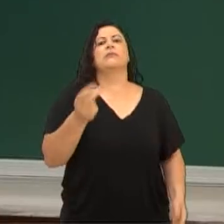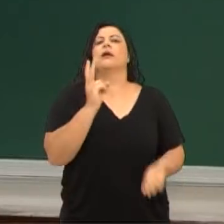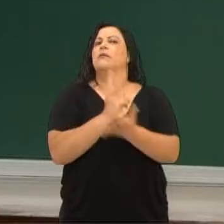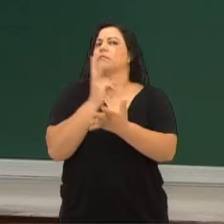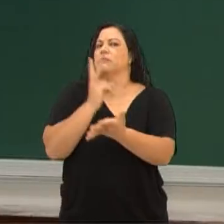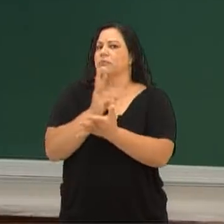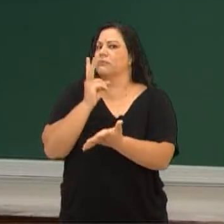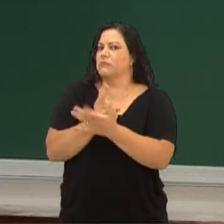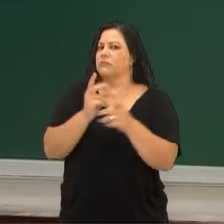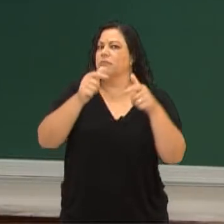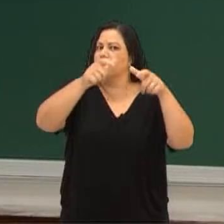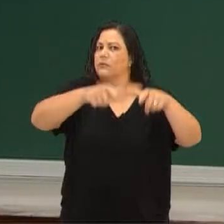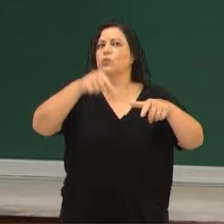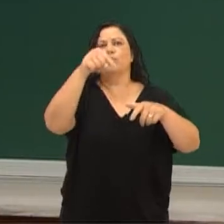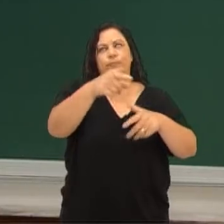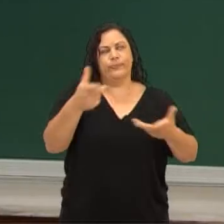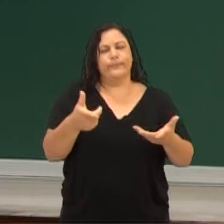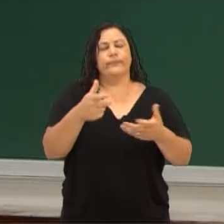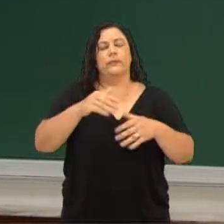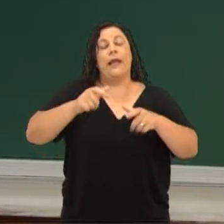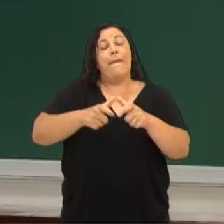né? A maioria de capital europeu.